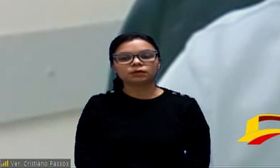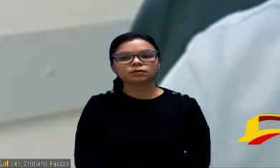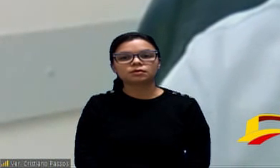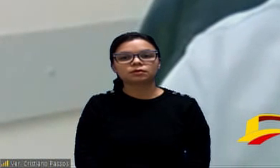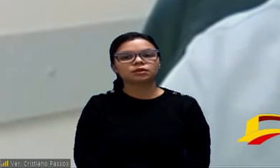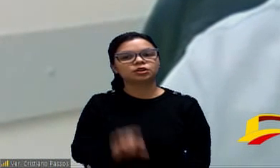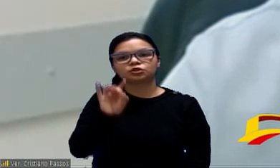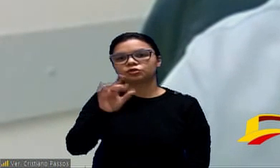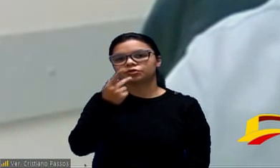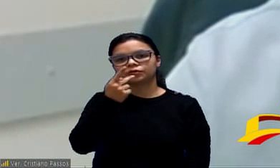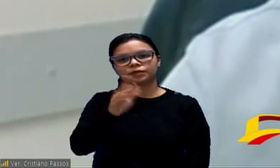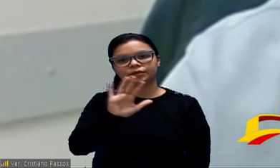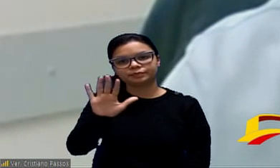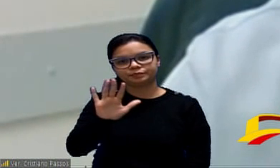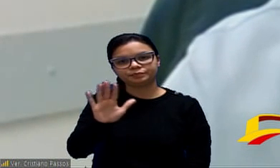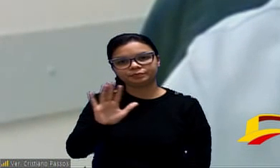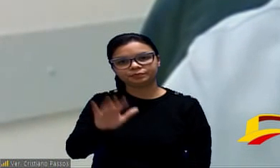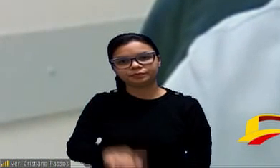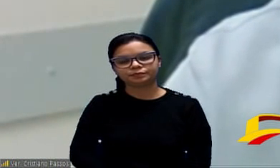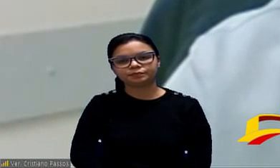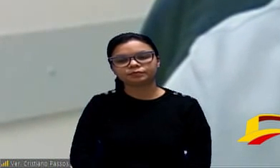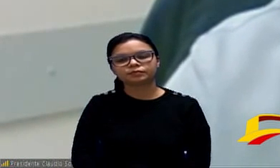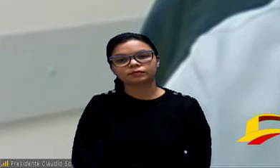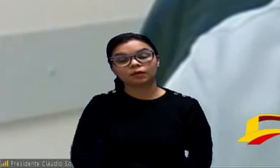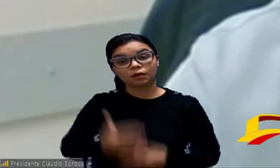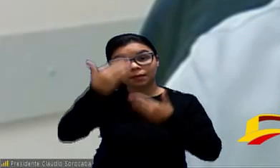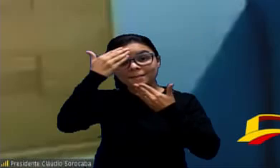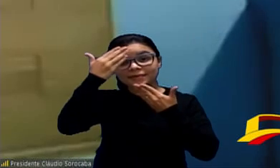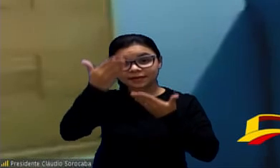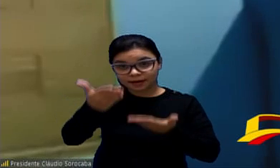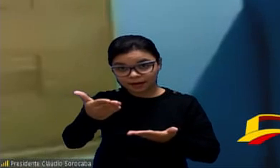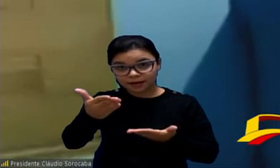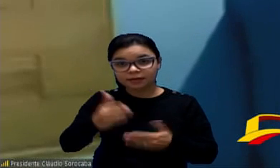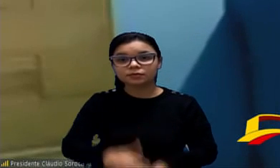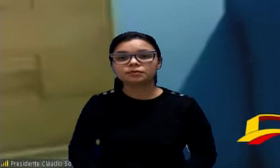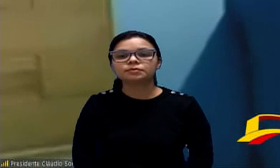Era somente isso, senhor presidente. Obrigado.